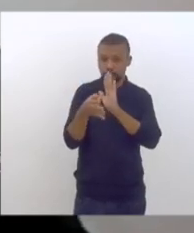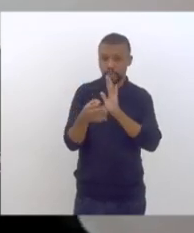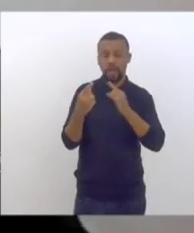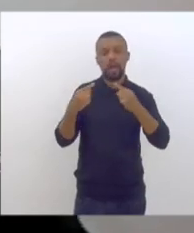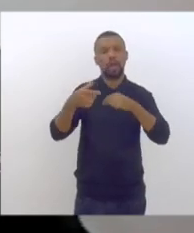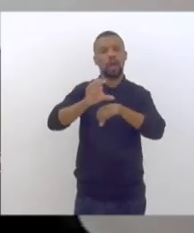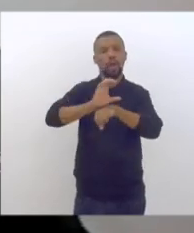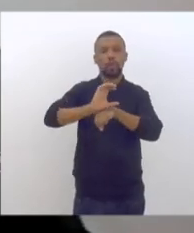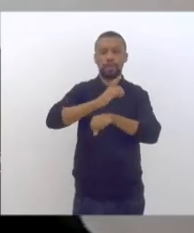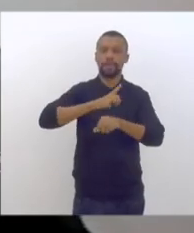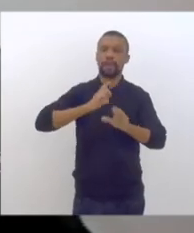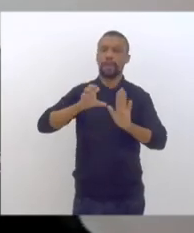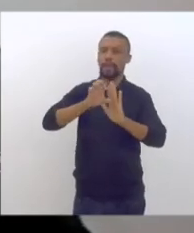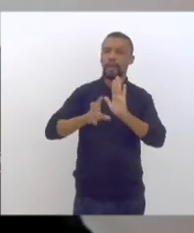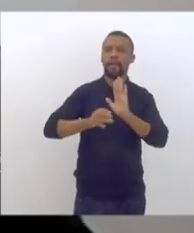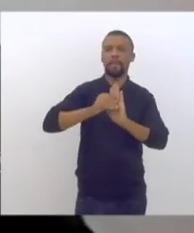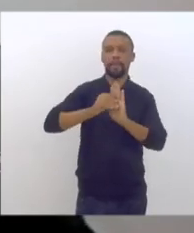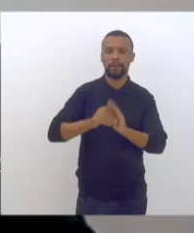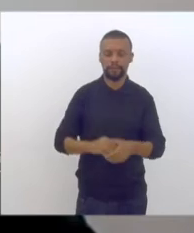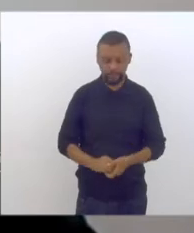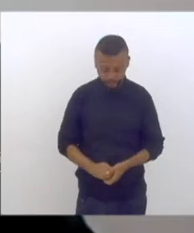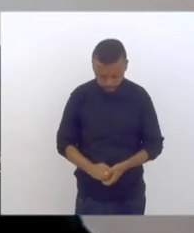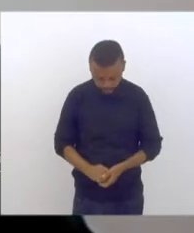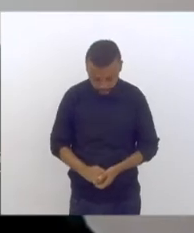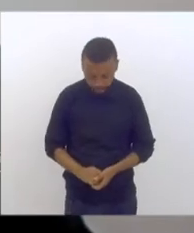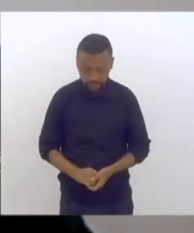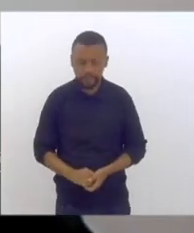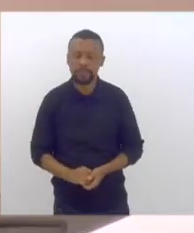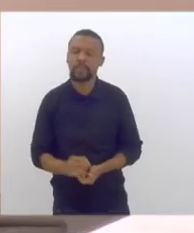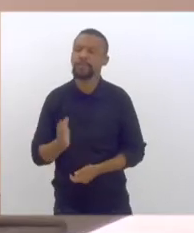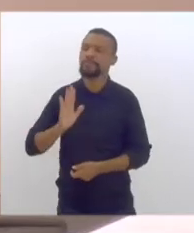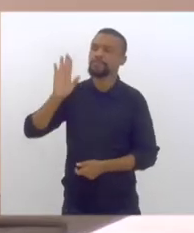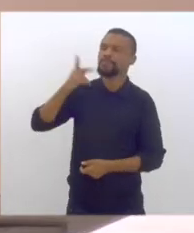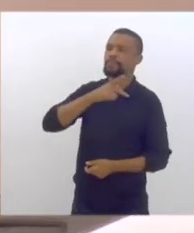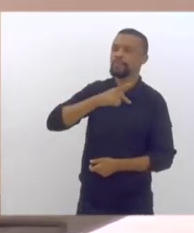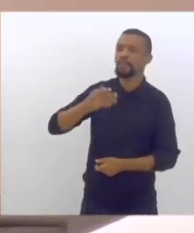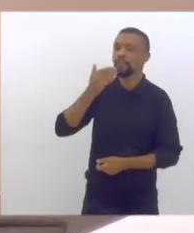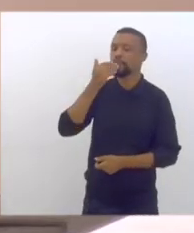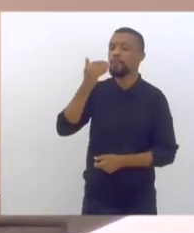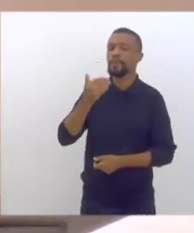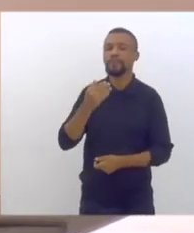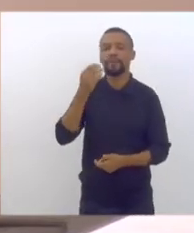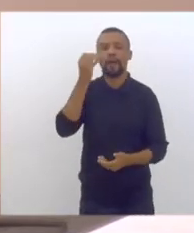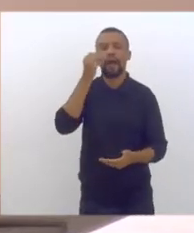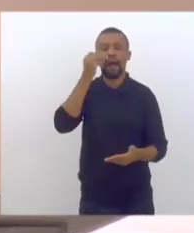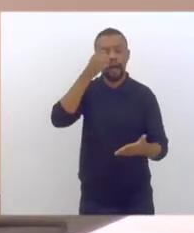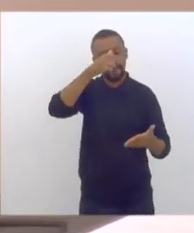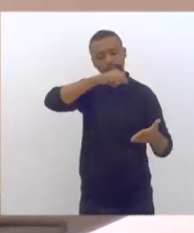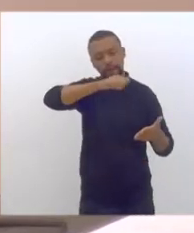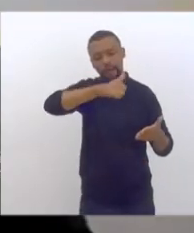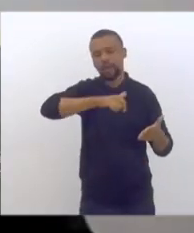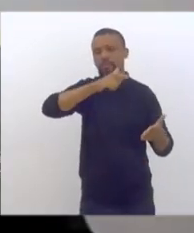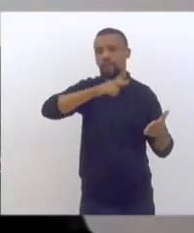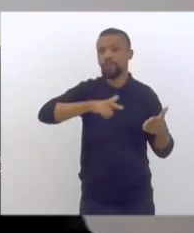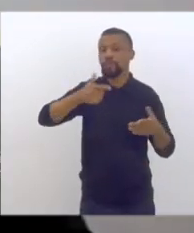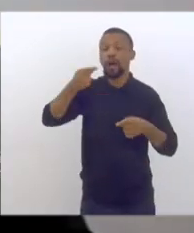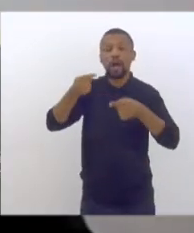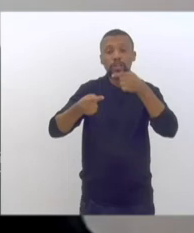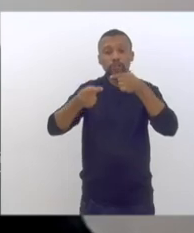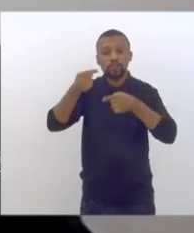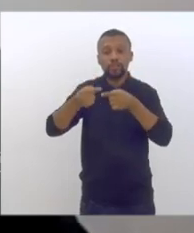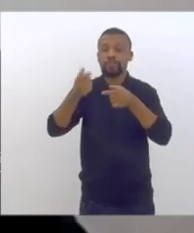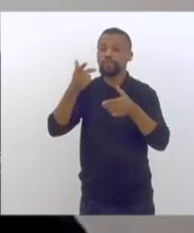emenda o seu presidente eu vou pedir visto a discussão pela anexação